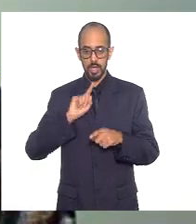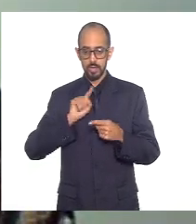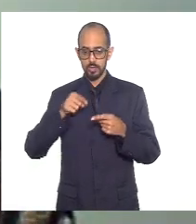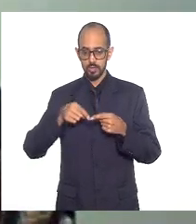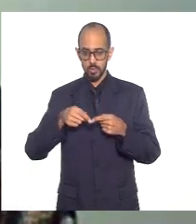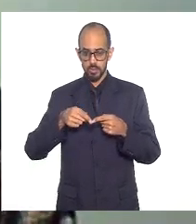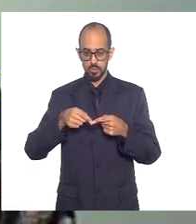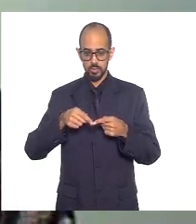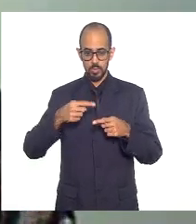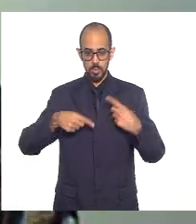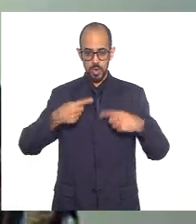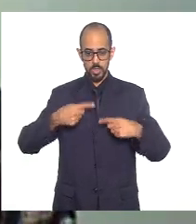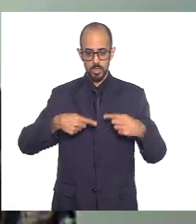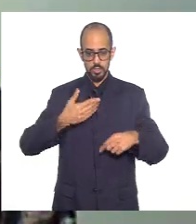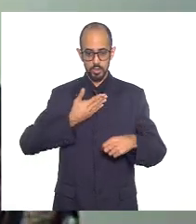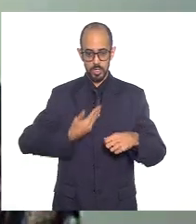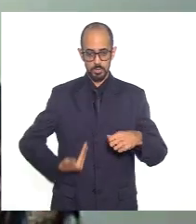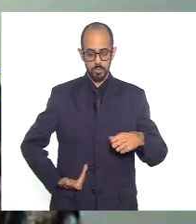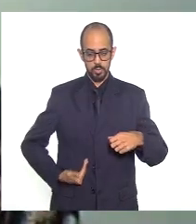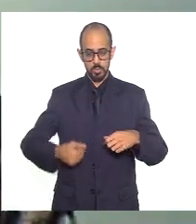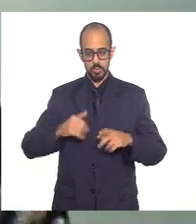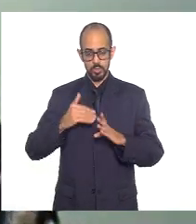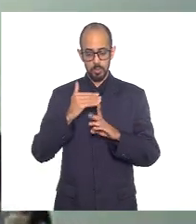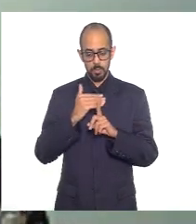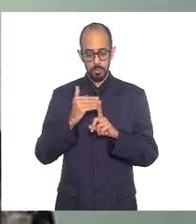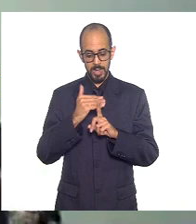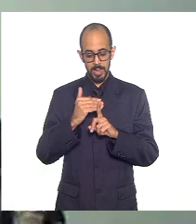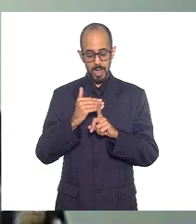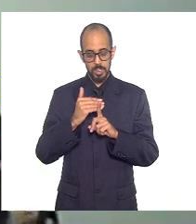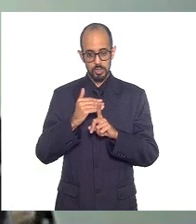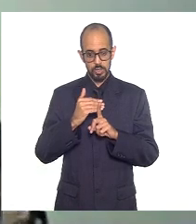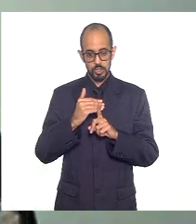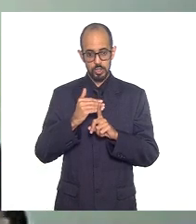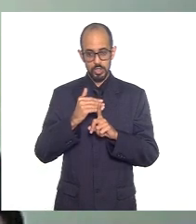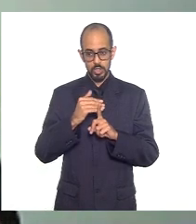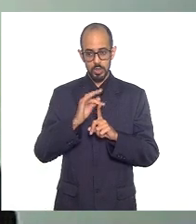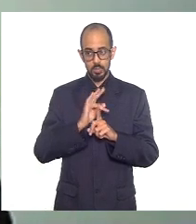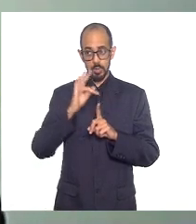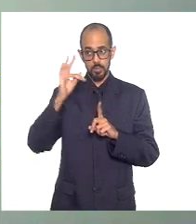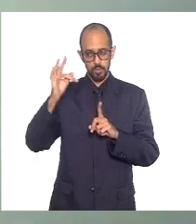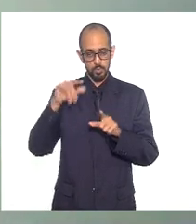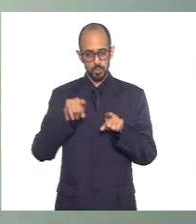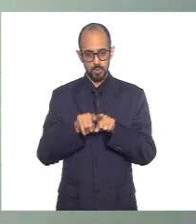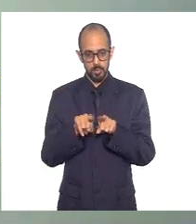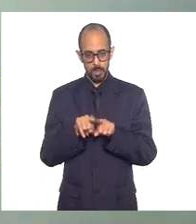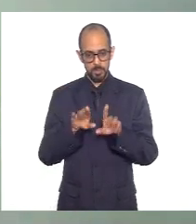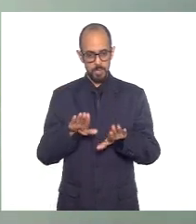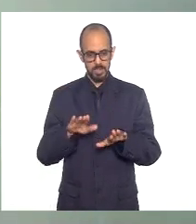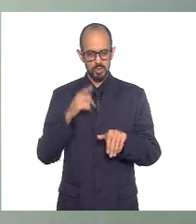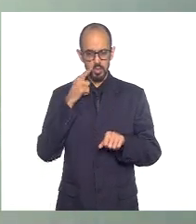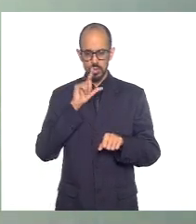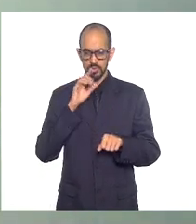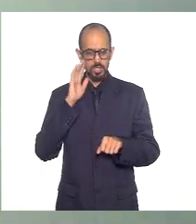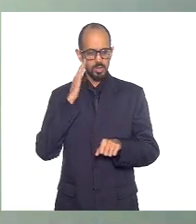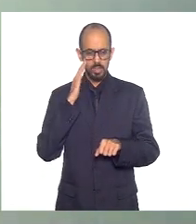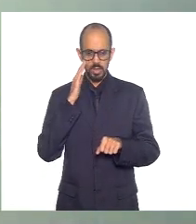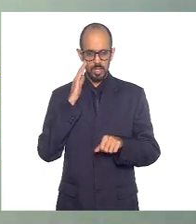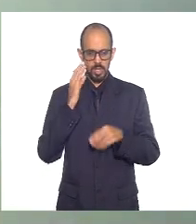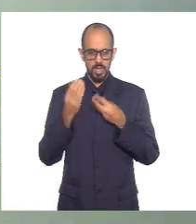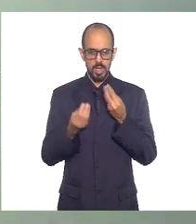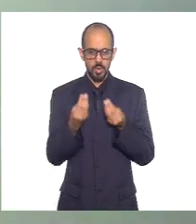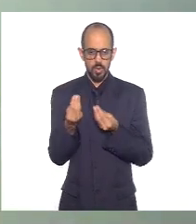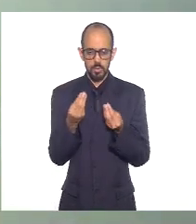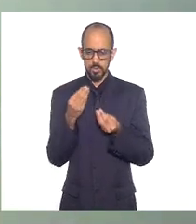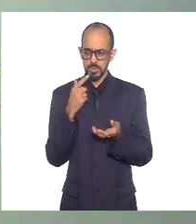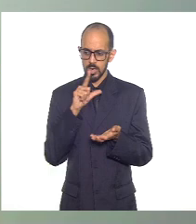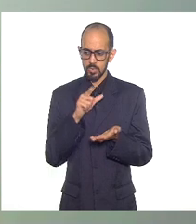públicas sob a ótica de meio e longo prazo. Mas não consigo entender como é que se prevê um